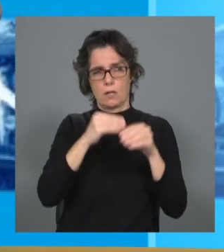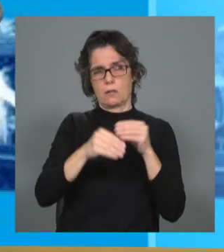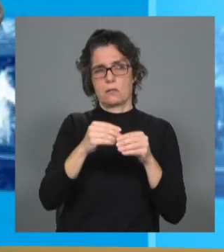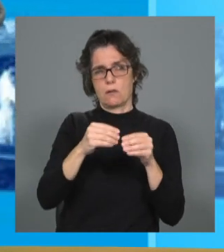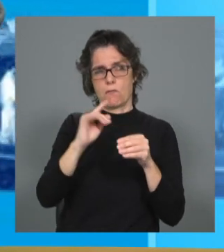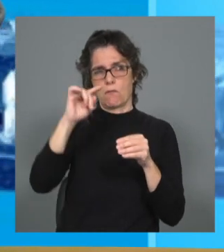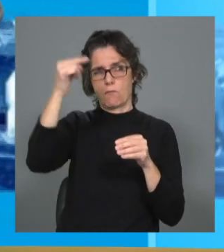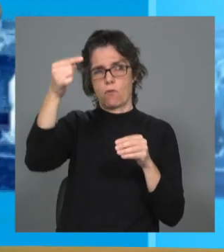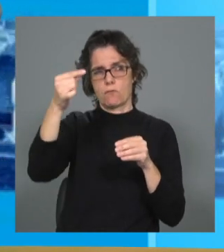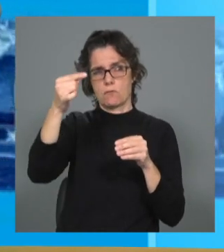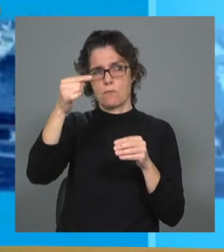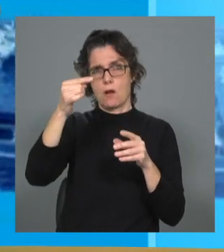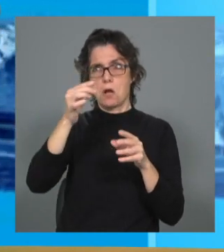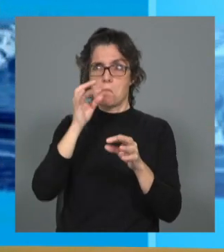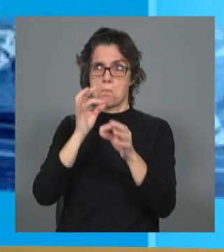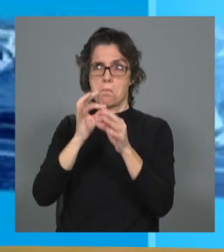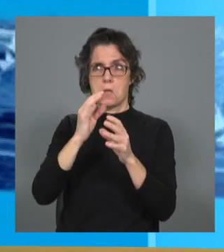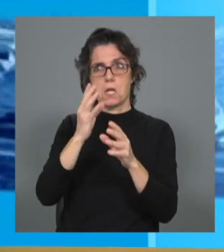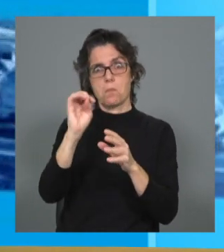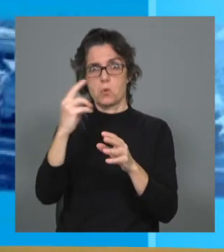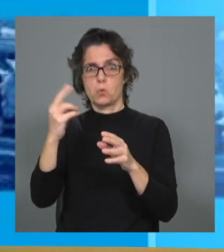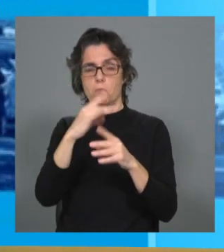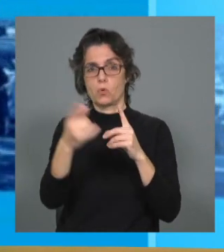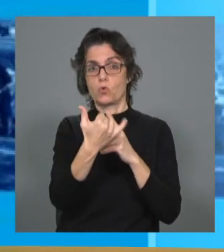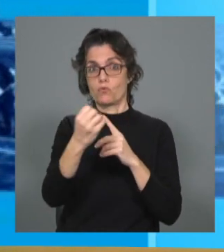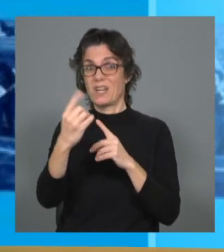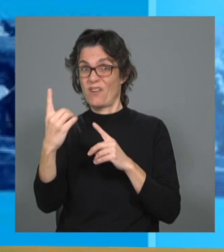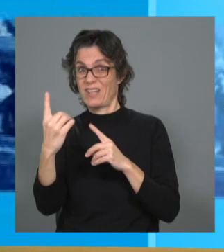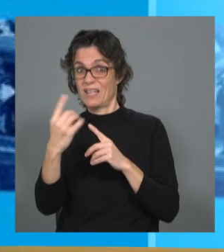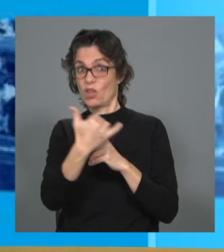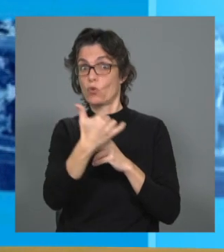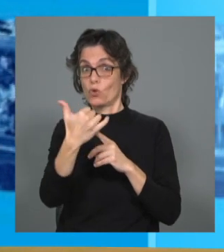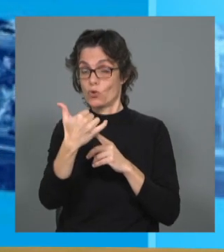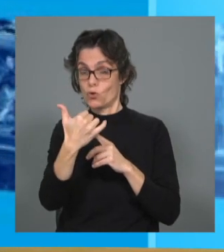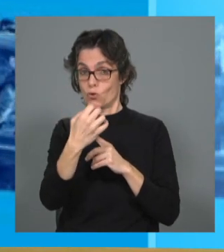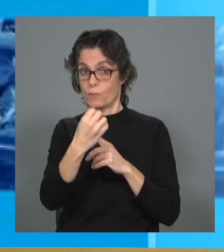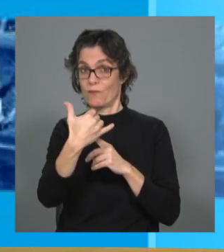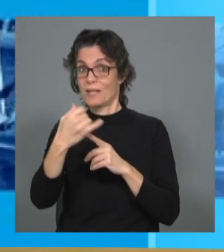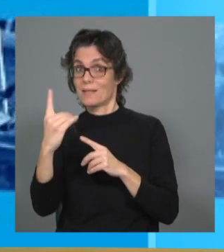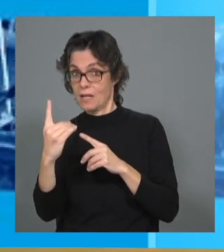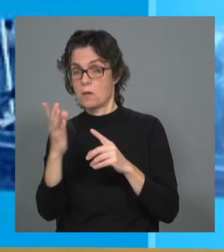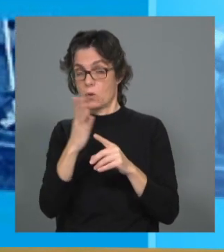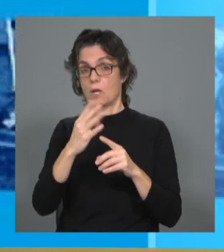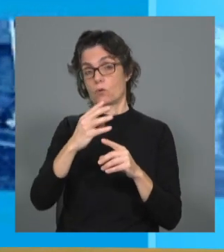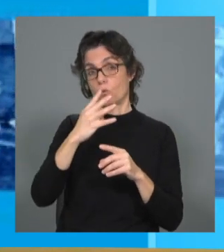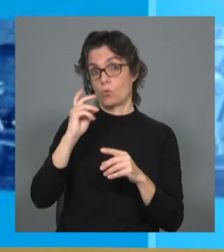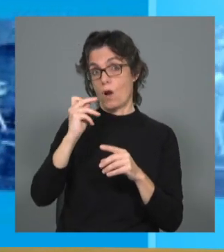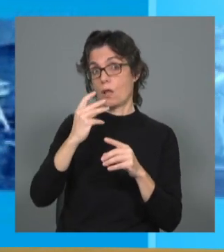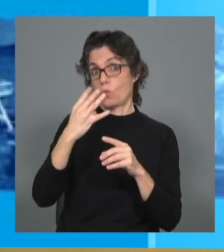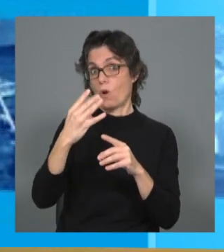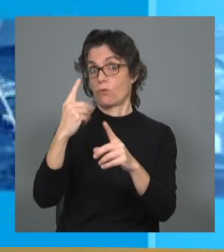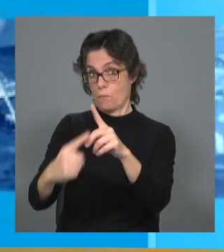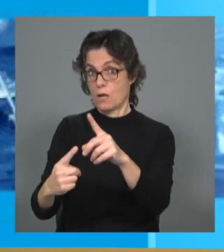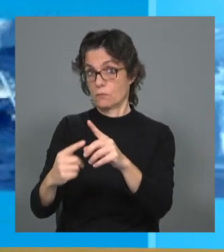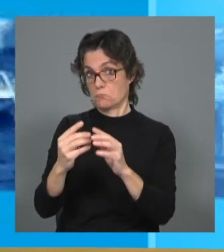ocorrerão em setembro, outubro de 2026. Portanto, temos um governo para 4 anos e meio, ou mais do que isso. E, sobretudo,